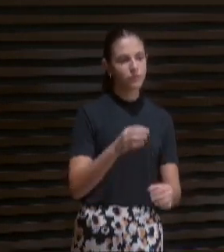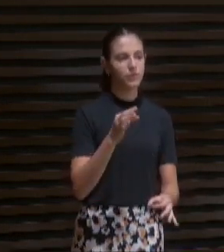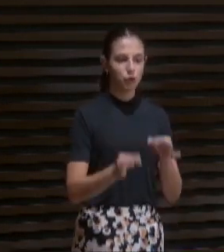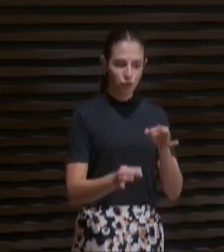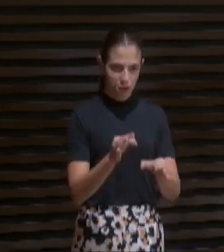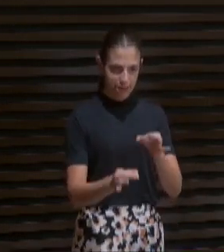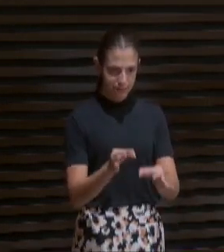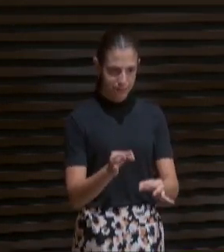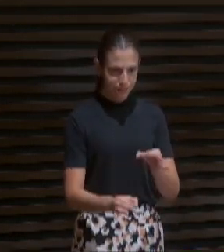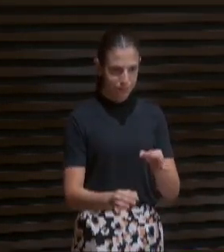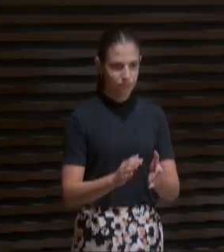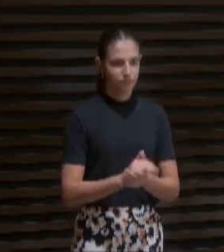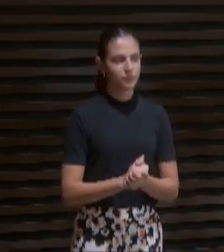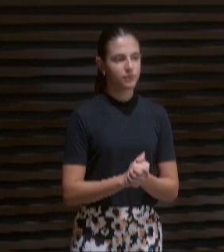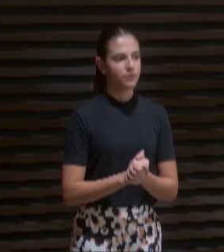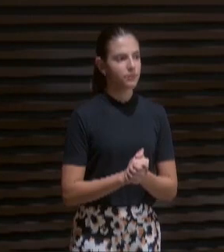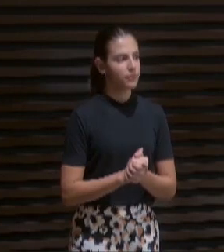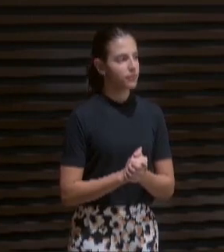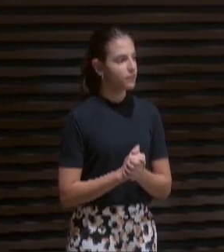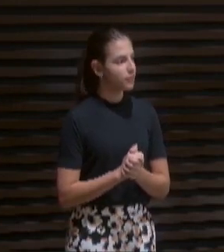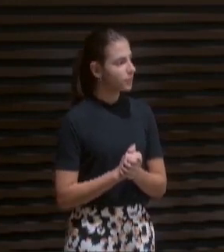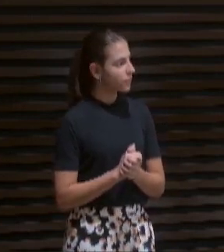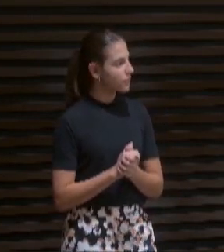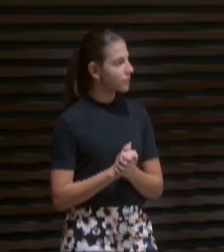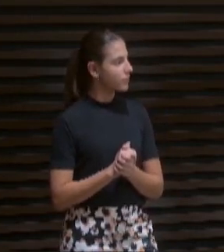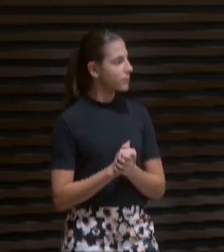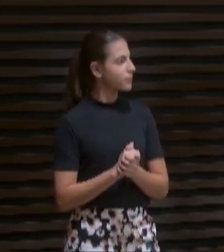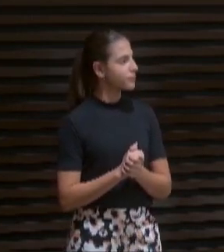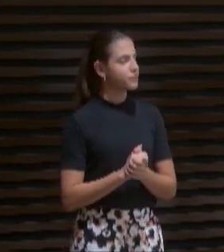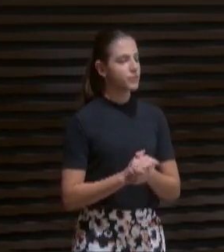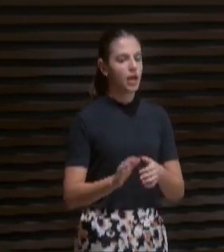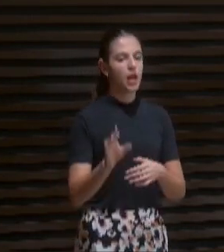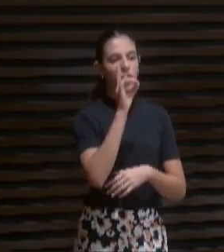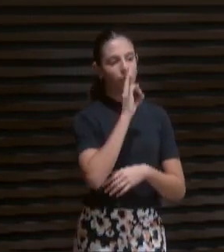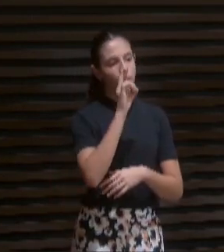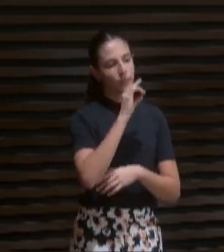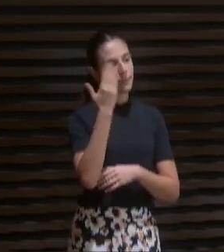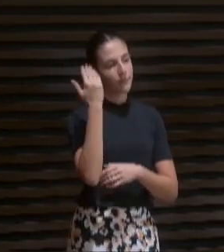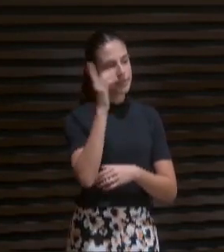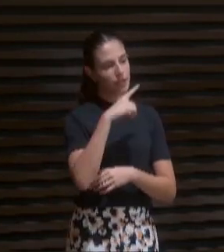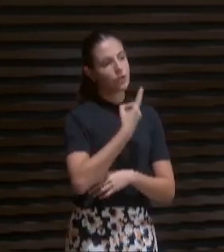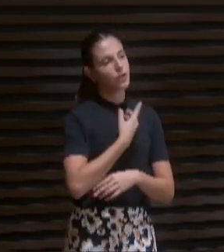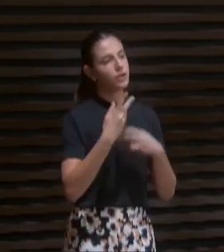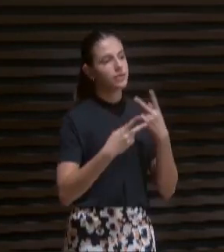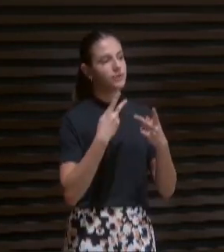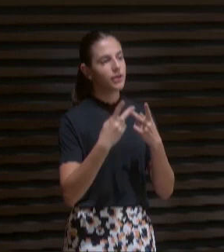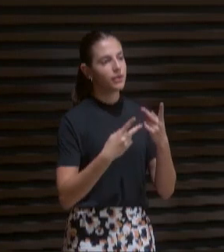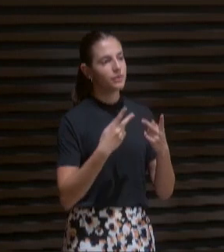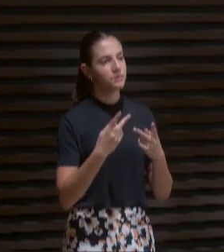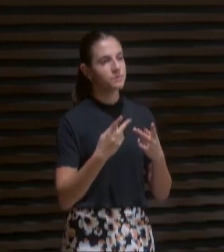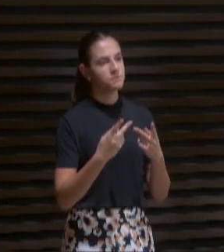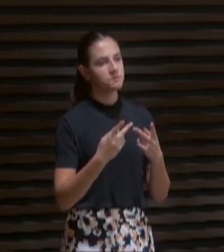Mas nós estamos nesse espetáculo. Domingo passado nós falamos sobre Hermes Trismegisto,